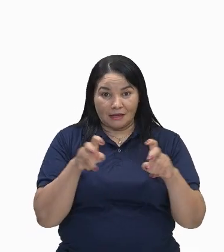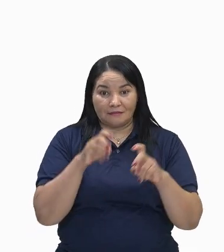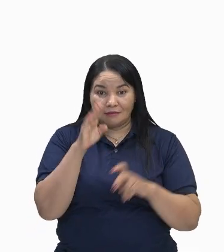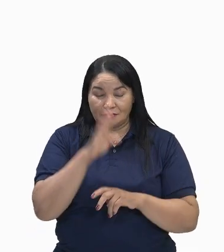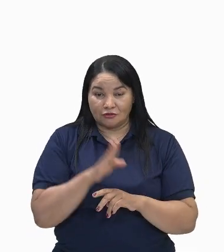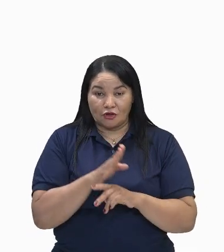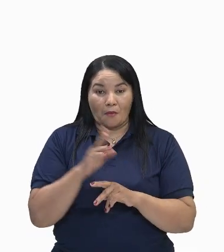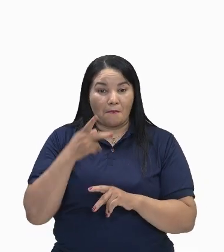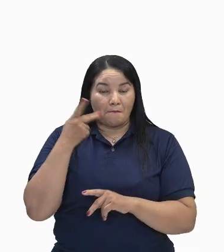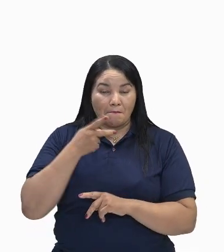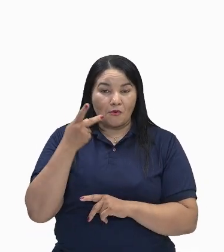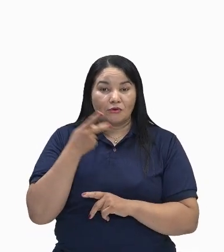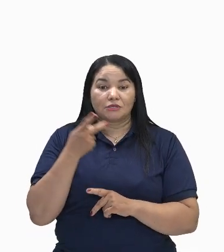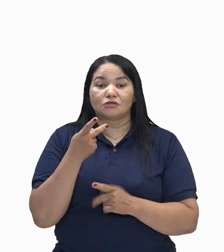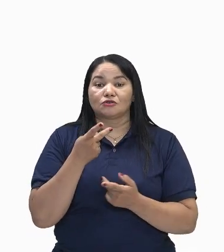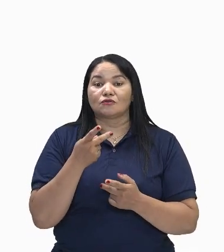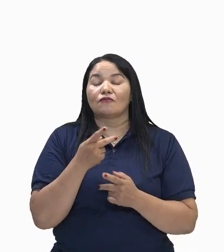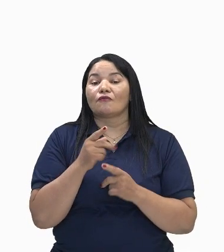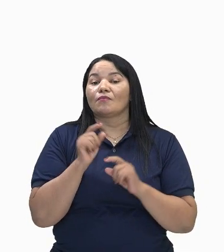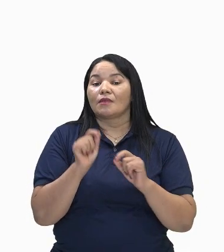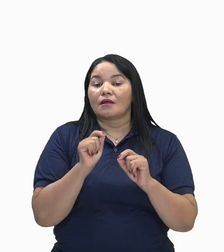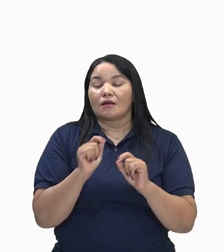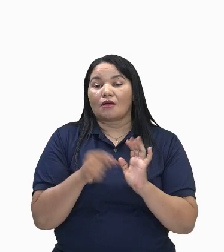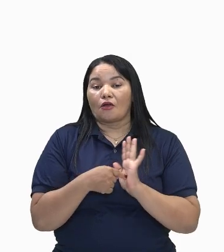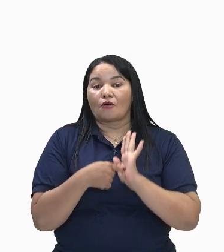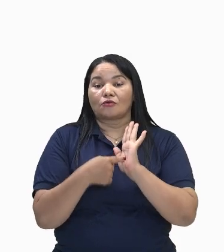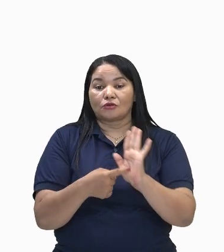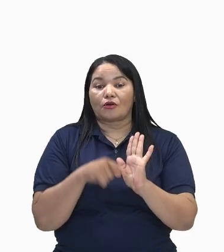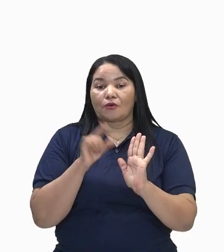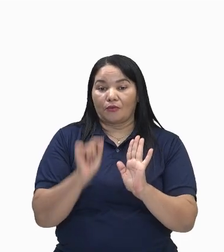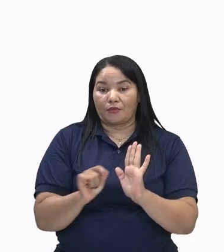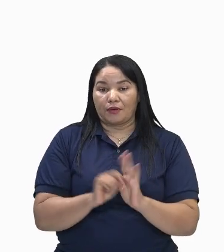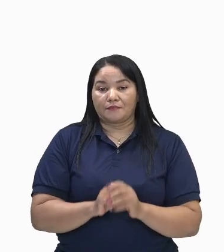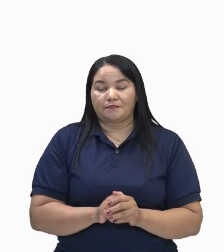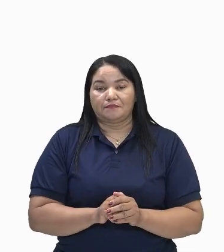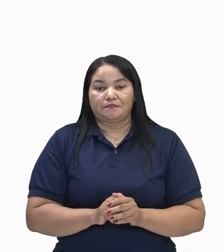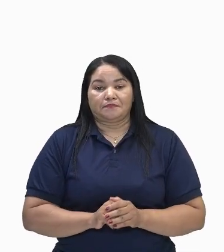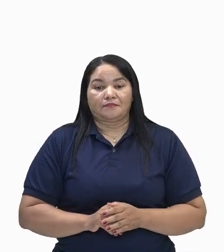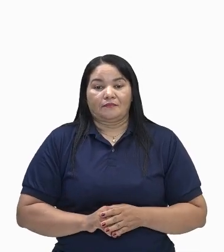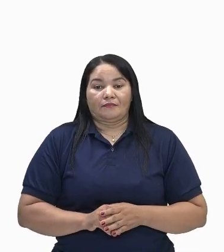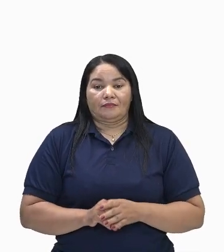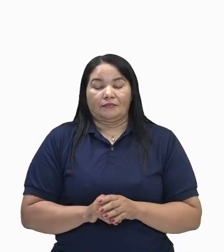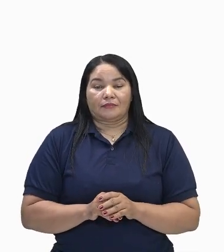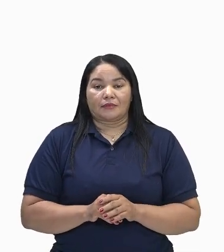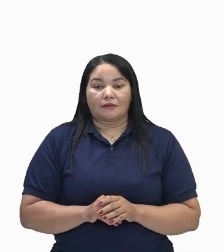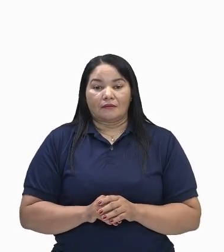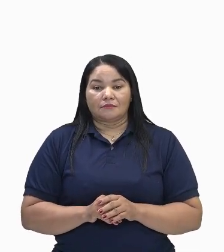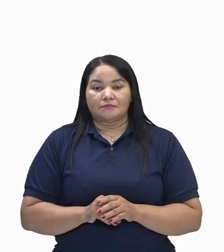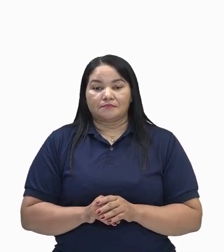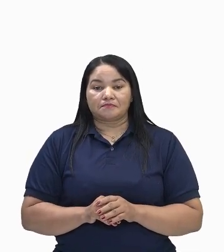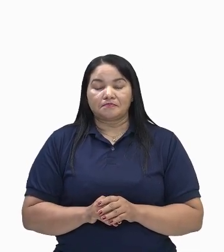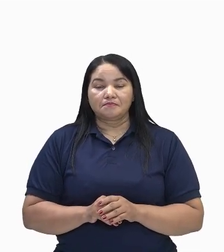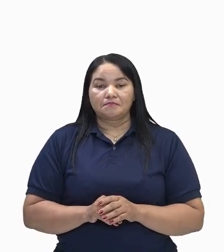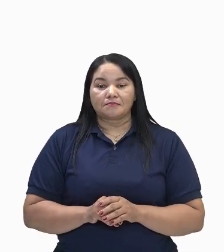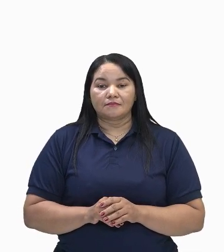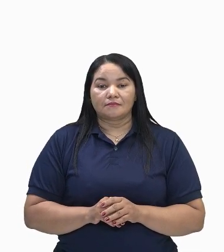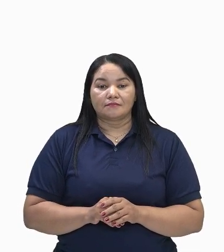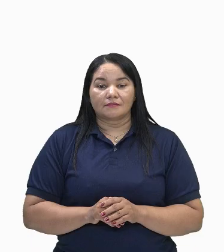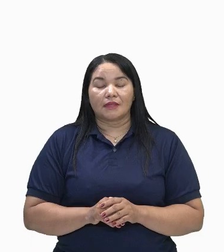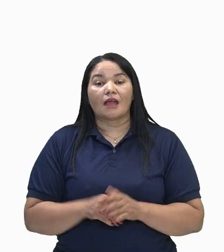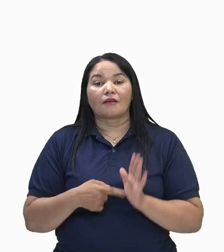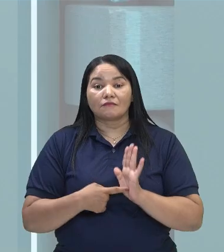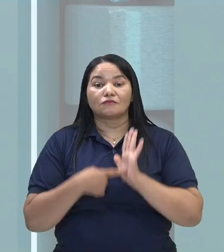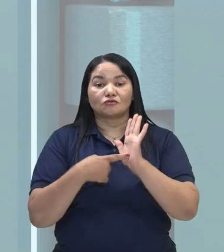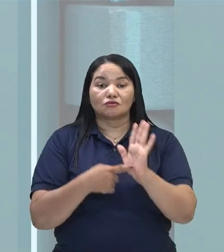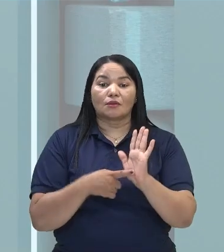e políticos vai trazer uma predisposição para o que vai